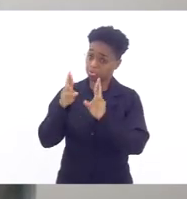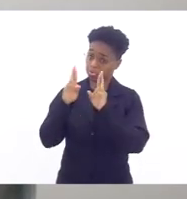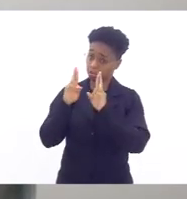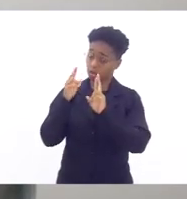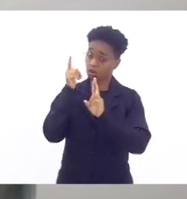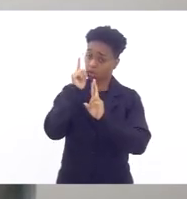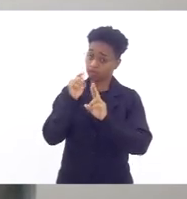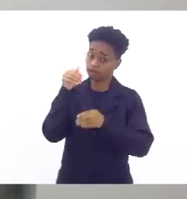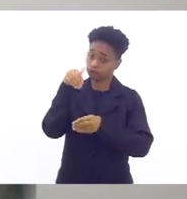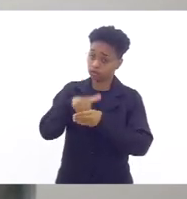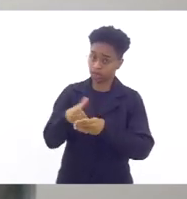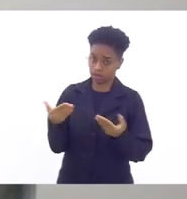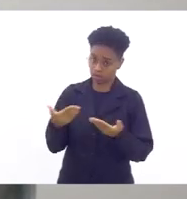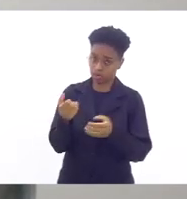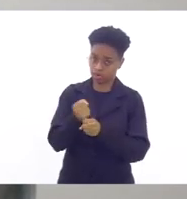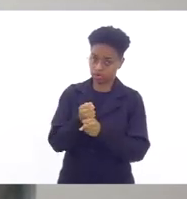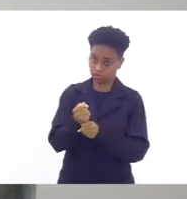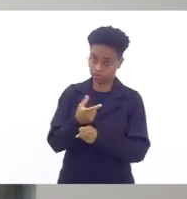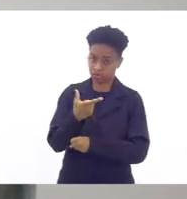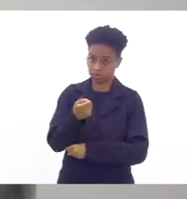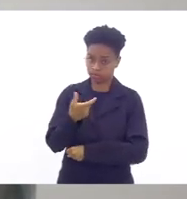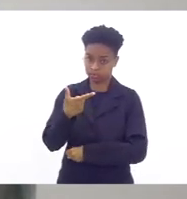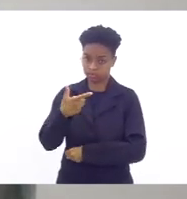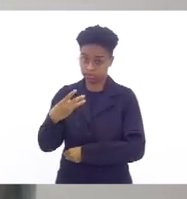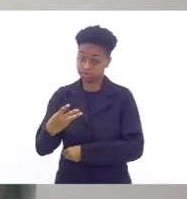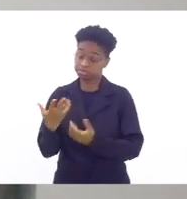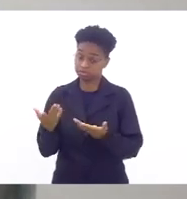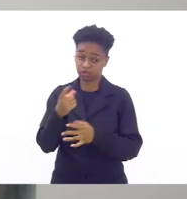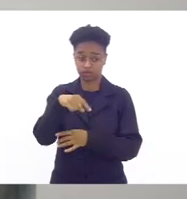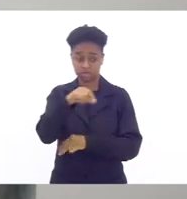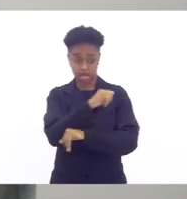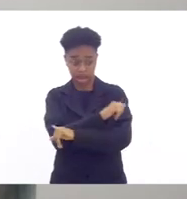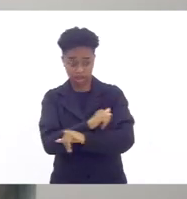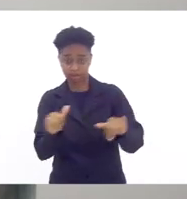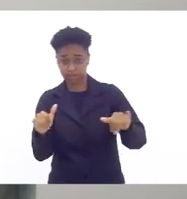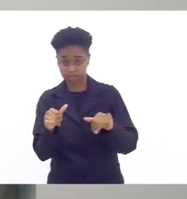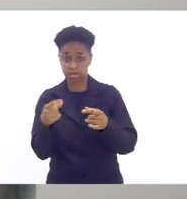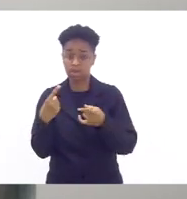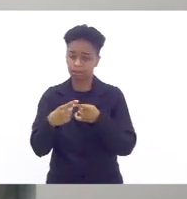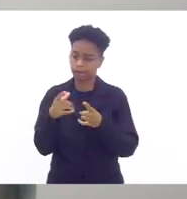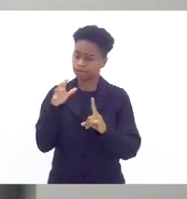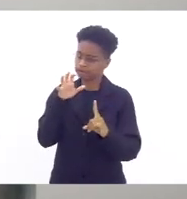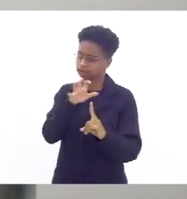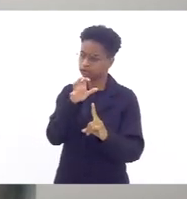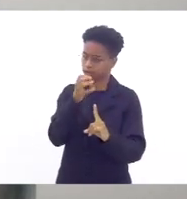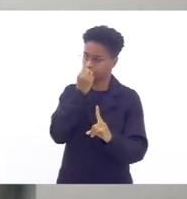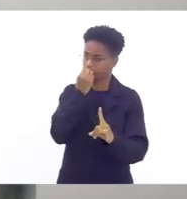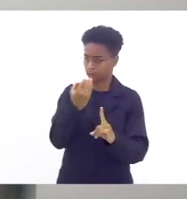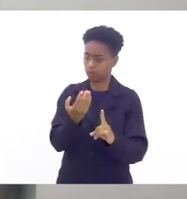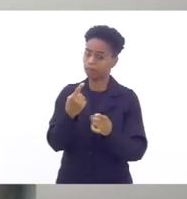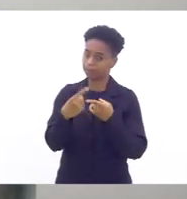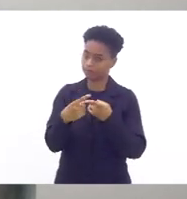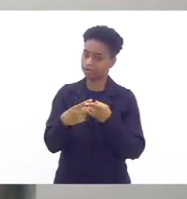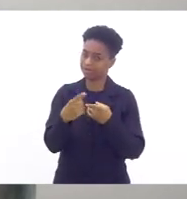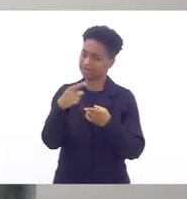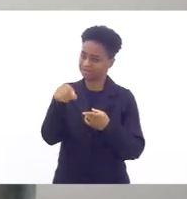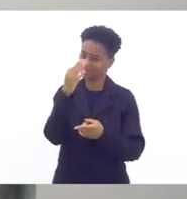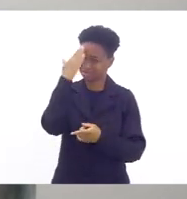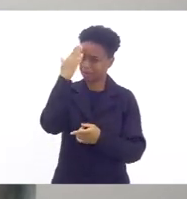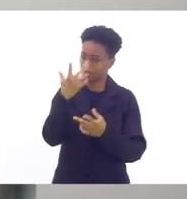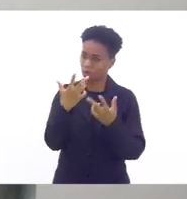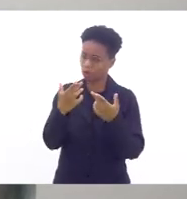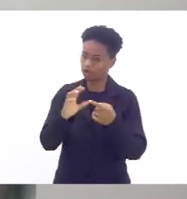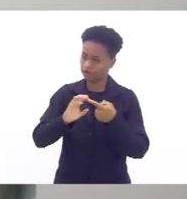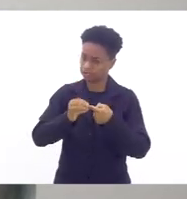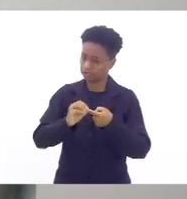conseguir votar isso esse ano então todos serão avisados porque é bom sempre dar uma pressãozinha sabe que que nem feijão né Precisa de